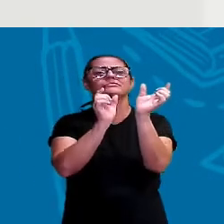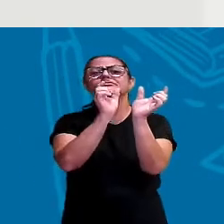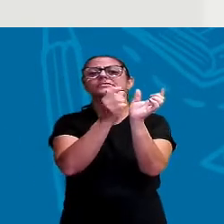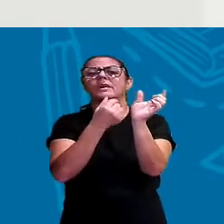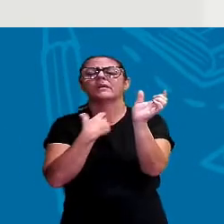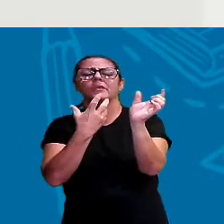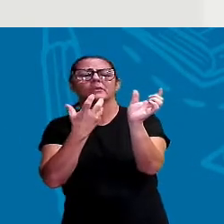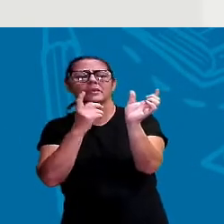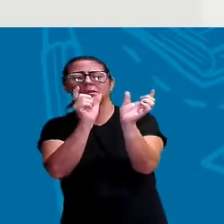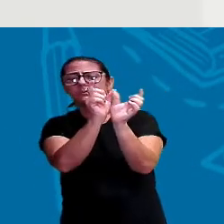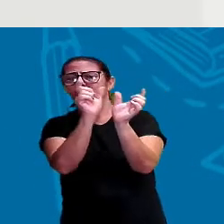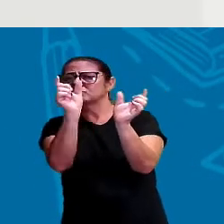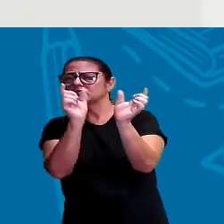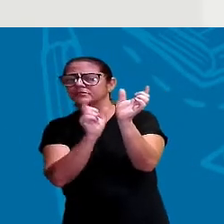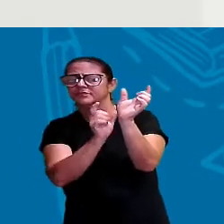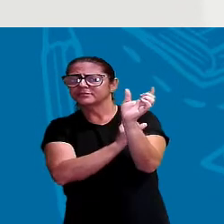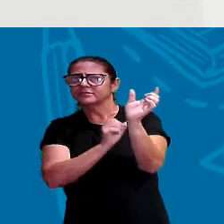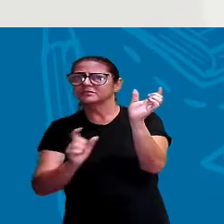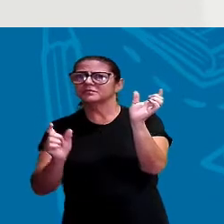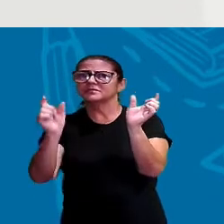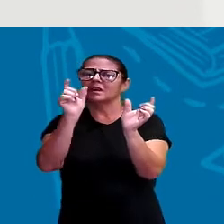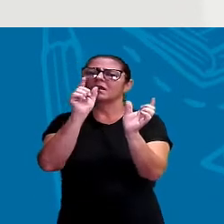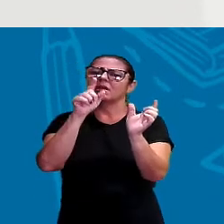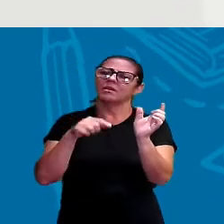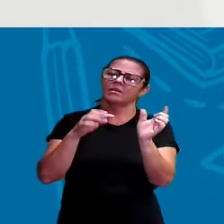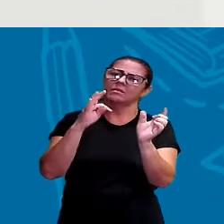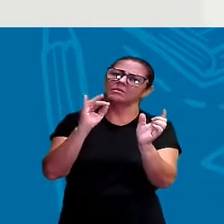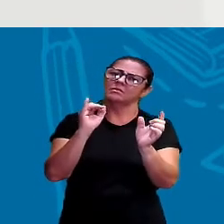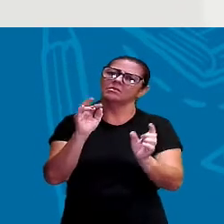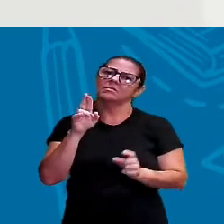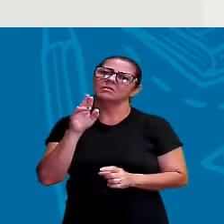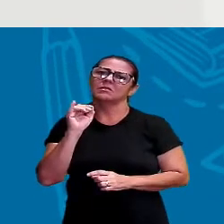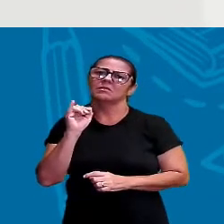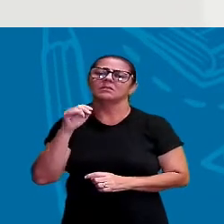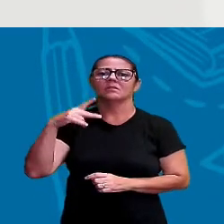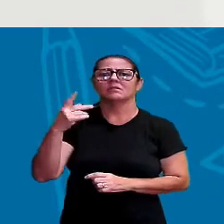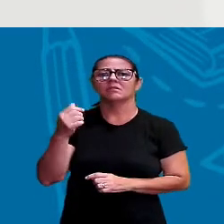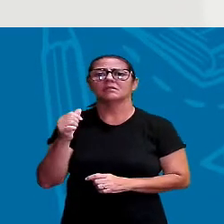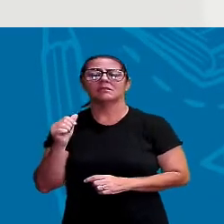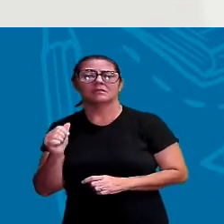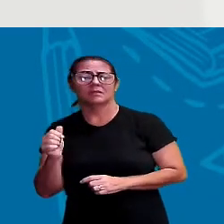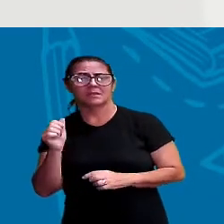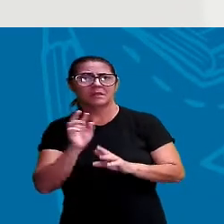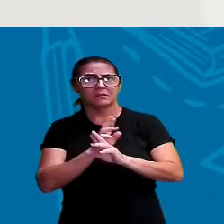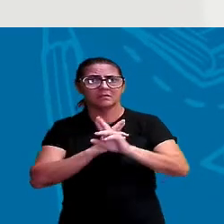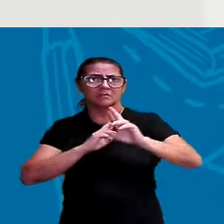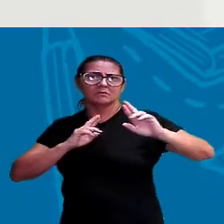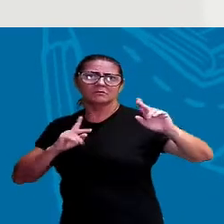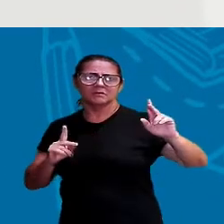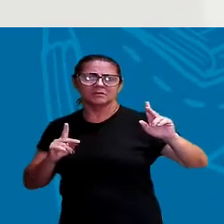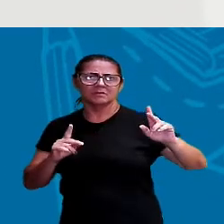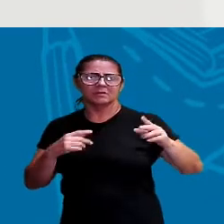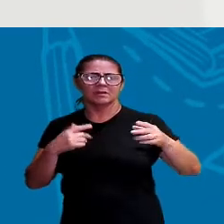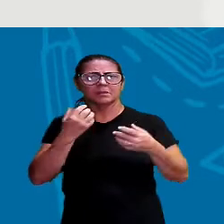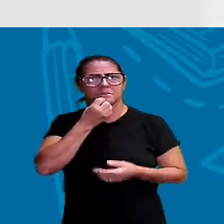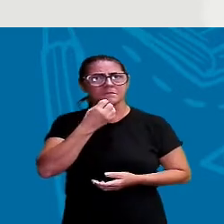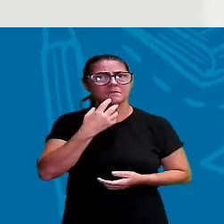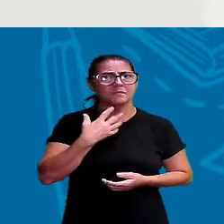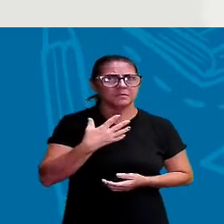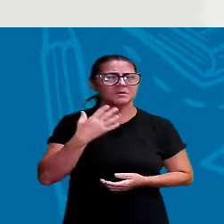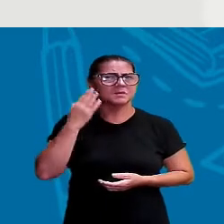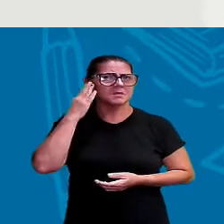quero desse jeito e vai. E é uma tirinha, é considerado como uma tirinha. Então é bom a gente analisar tanto